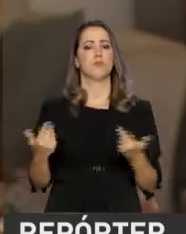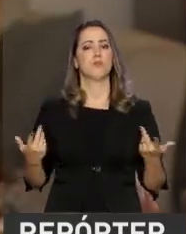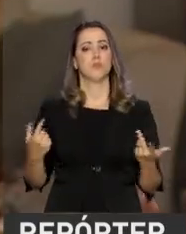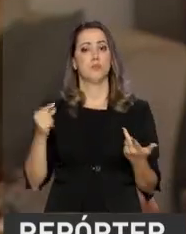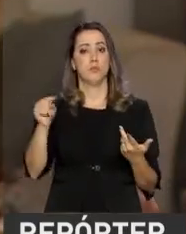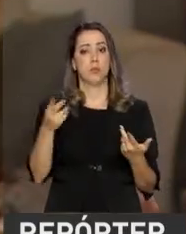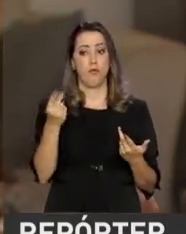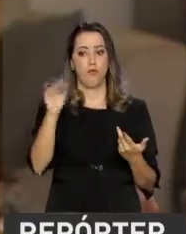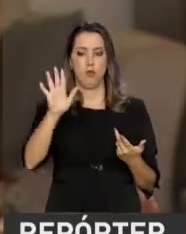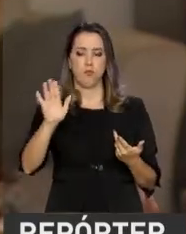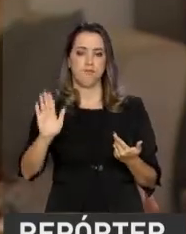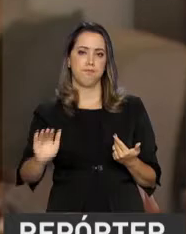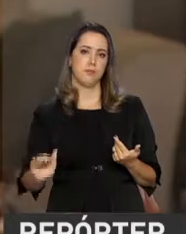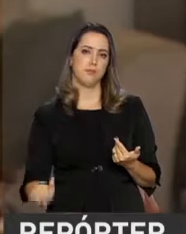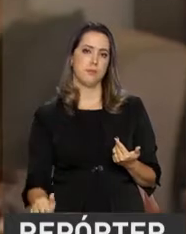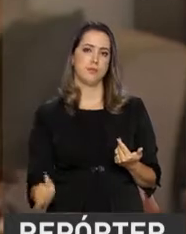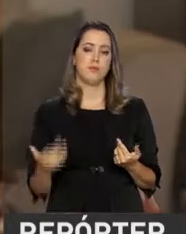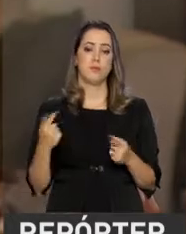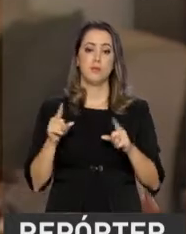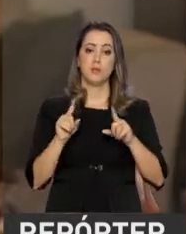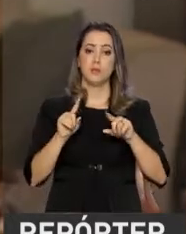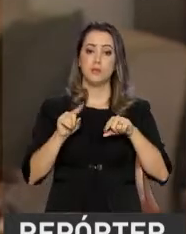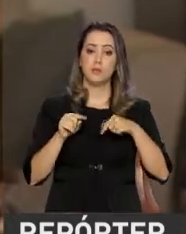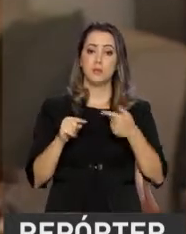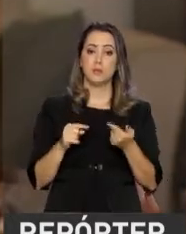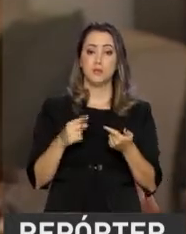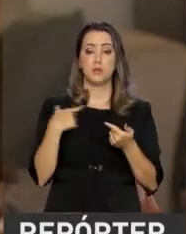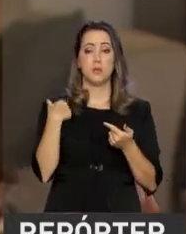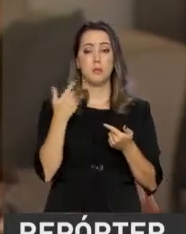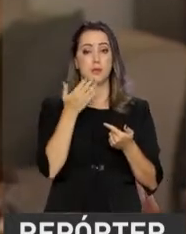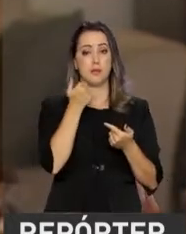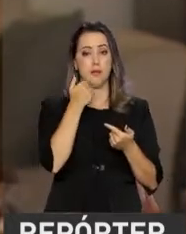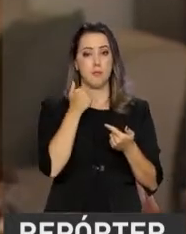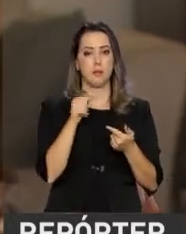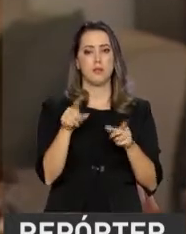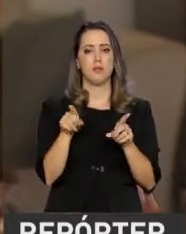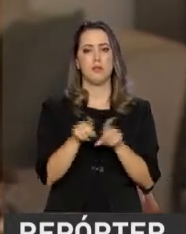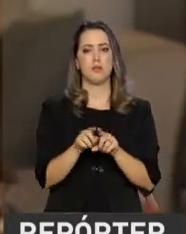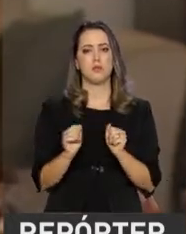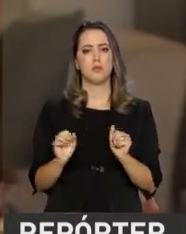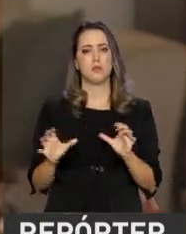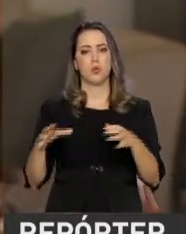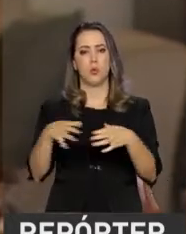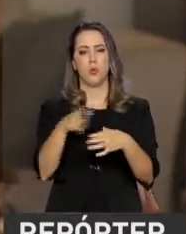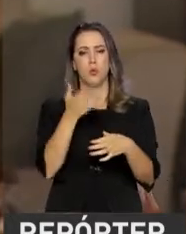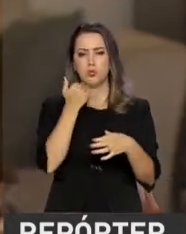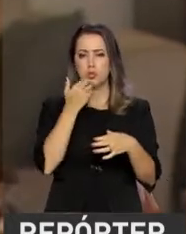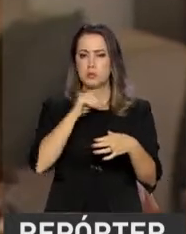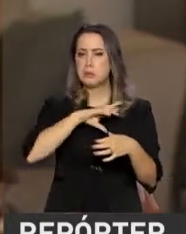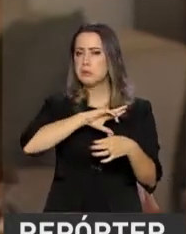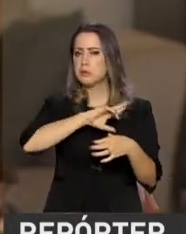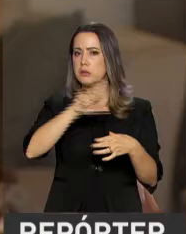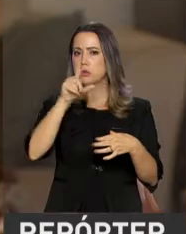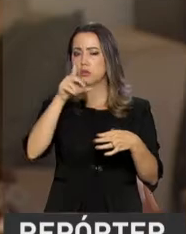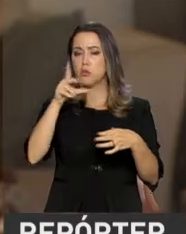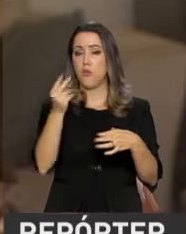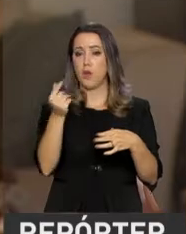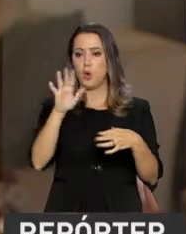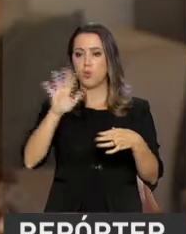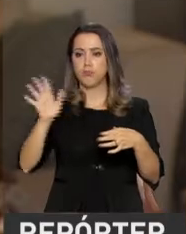jogou os preços dos alimentos para baixo a alimentação índia o conjunto alimentação teve deflação